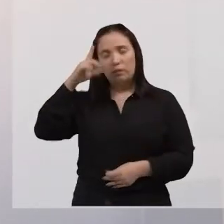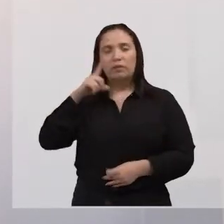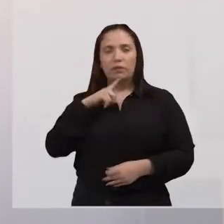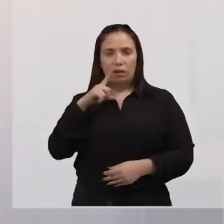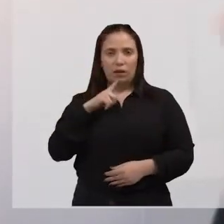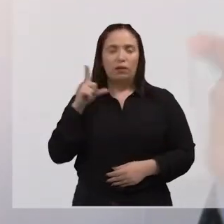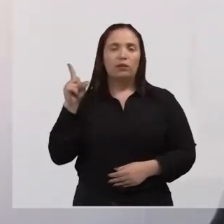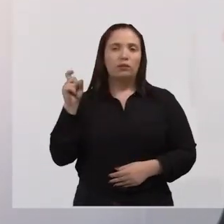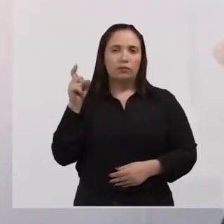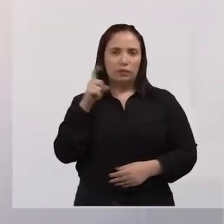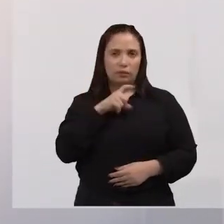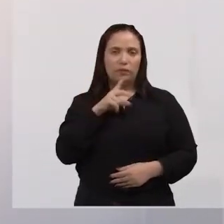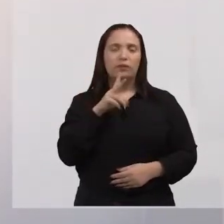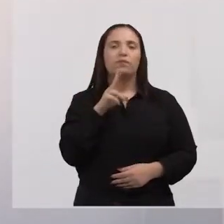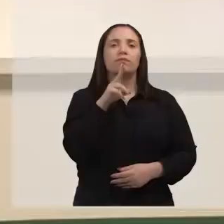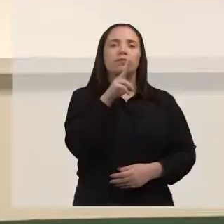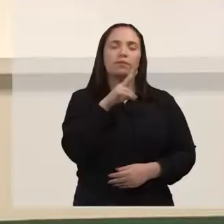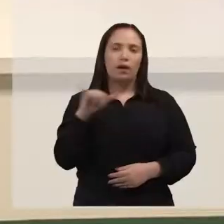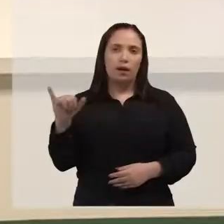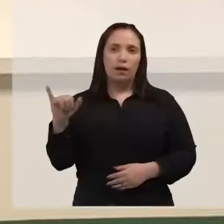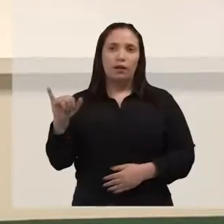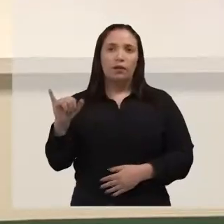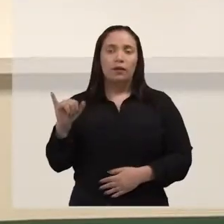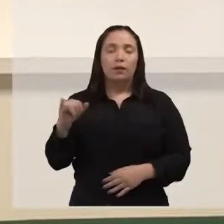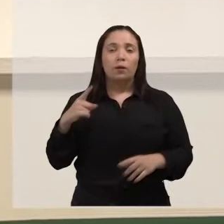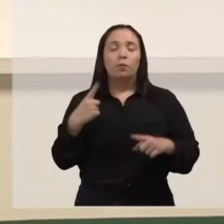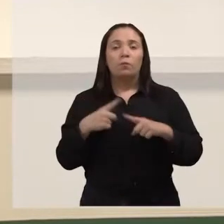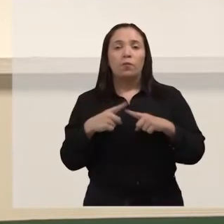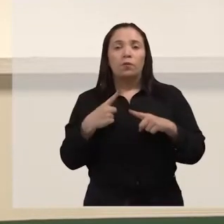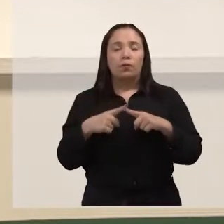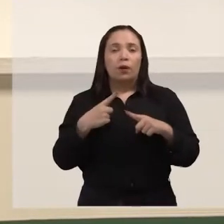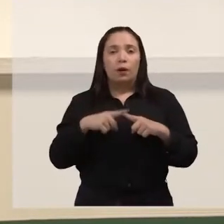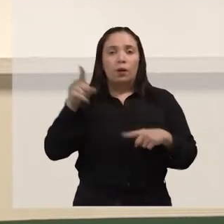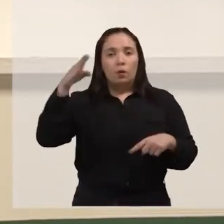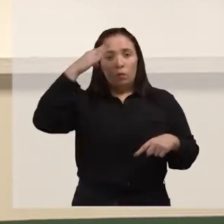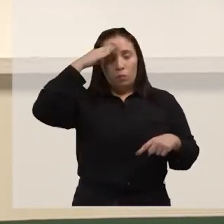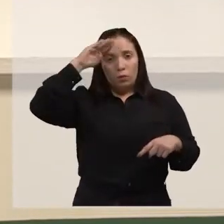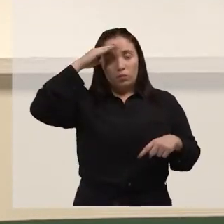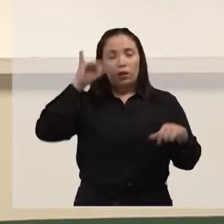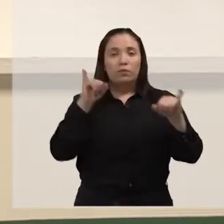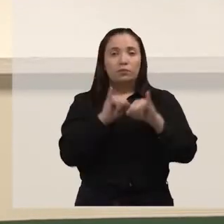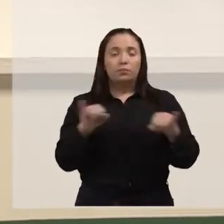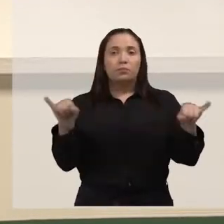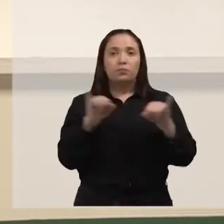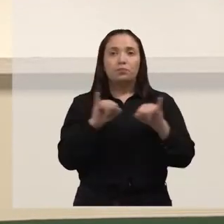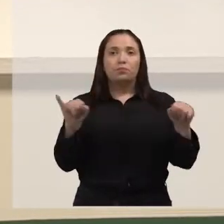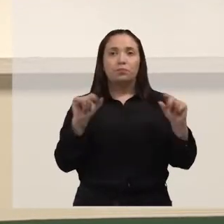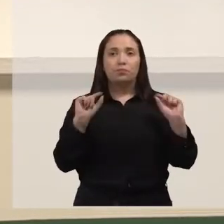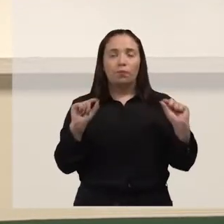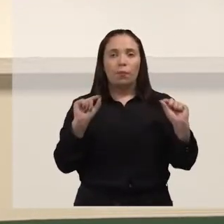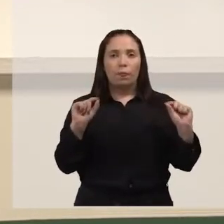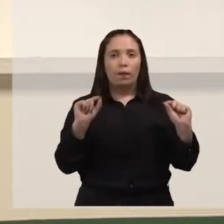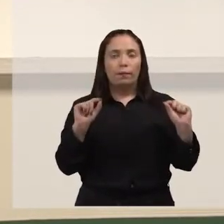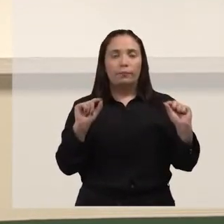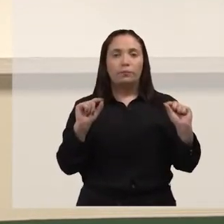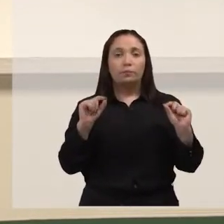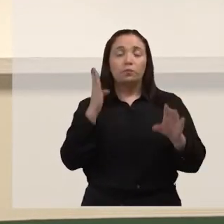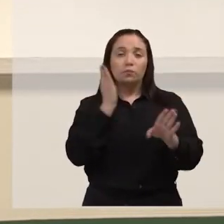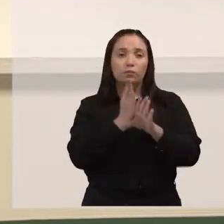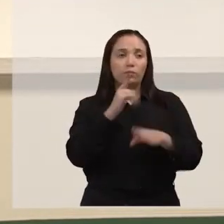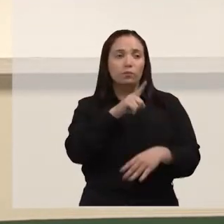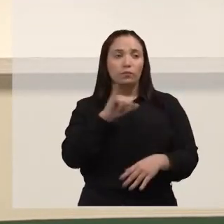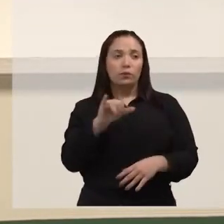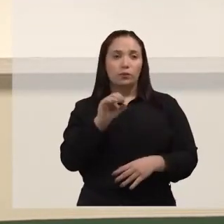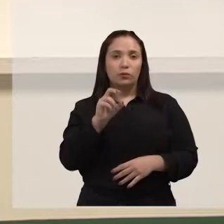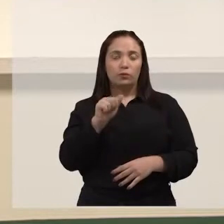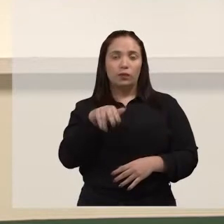dificuldades. Porque o grande problema é esse. O discurso do Bolsonaro, uma parte é absorvida por Joaquim Barbosa. O